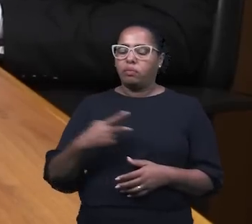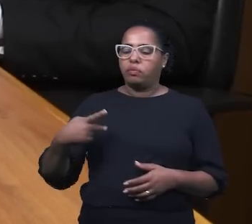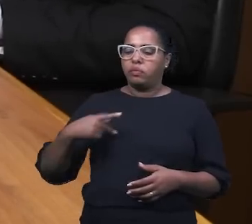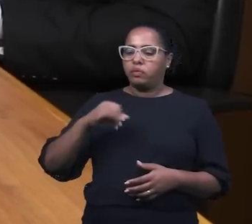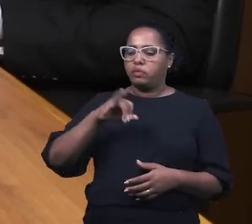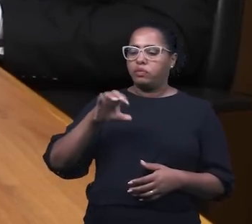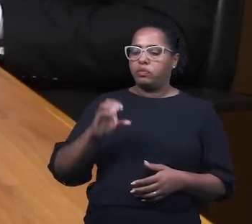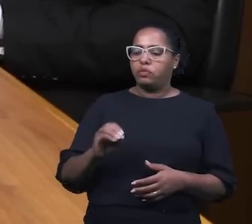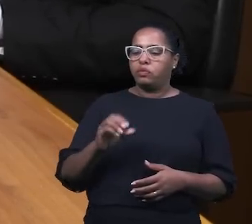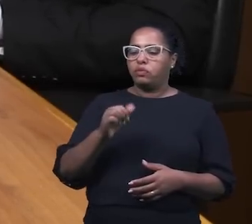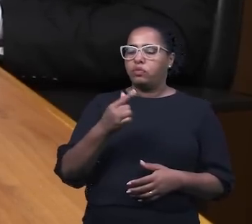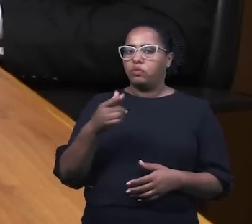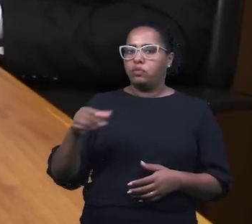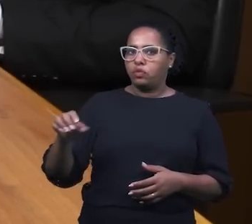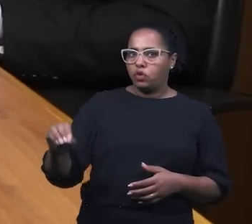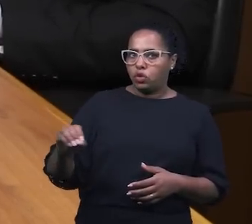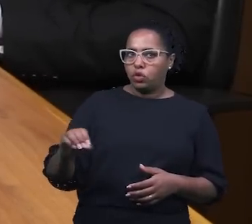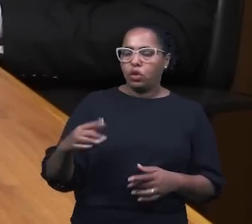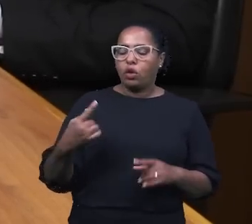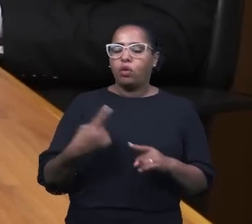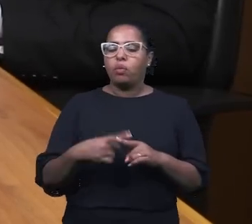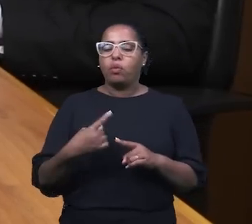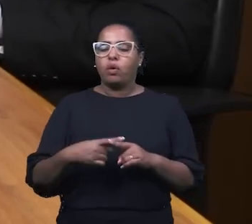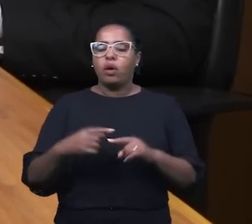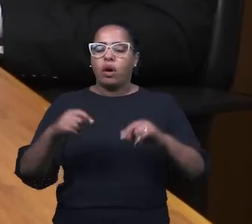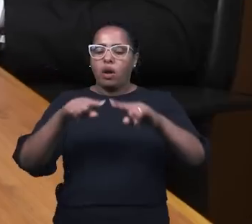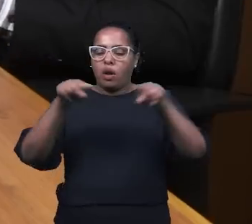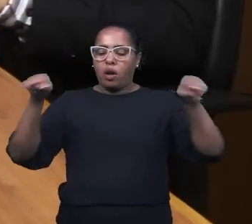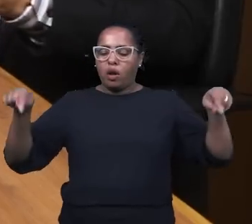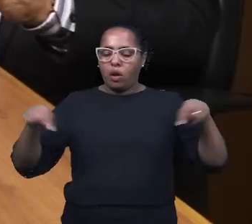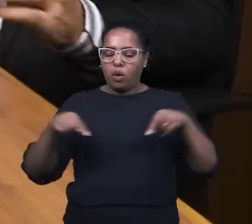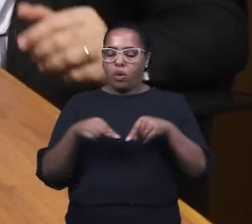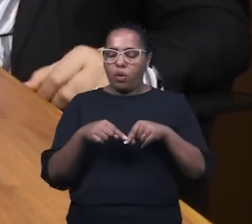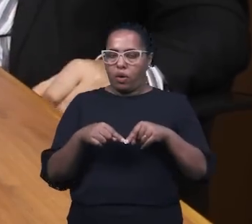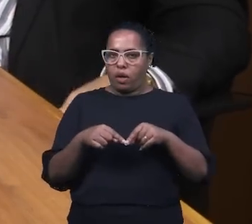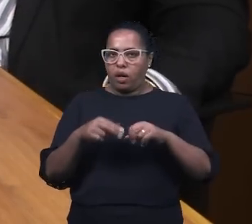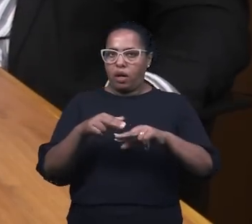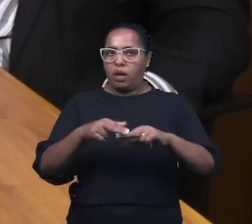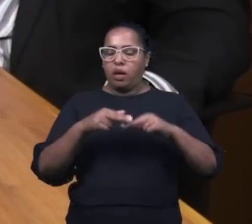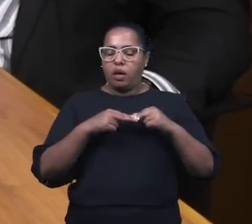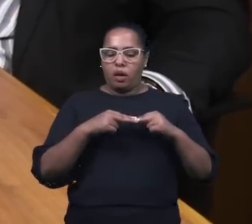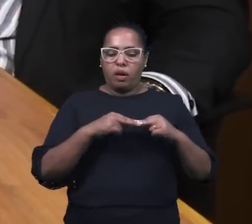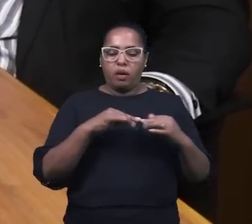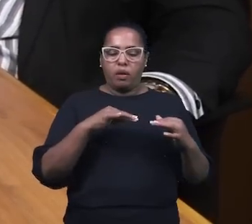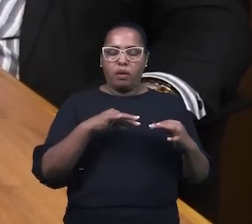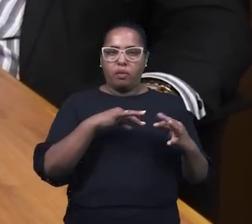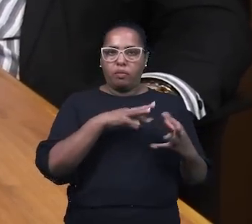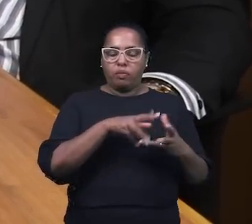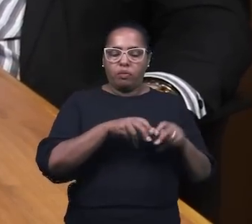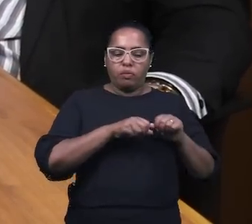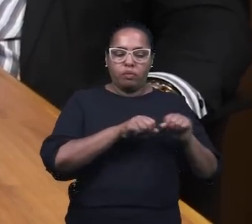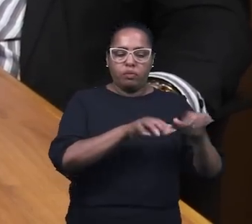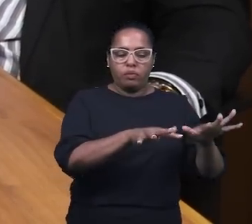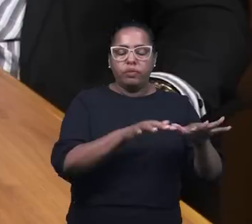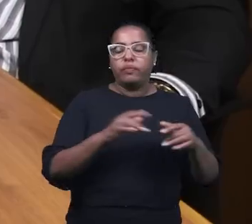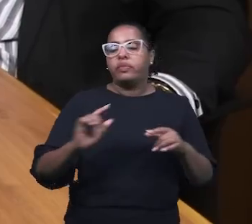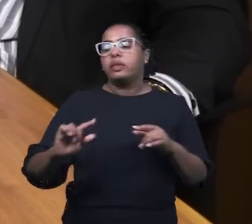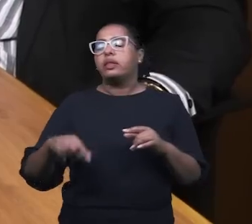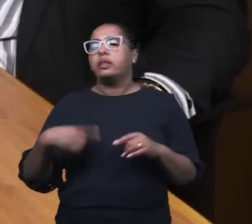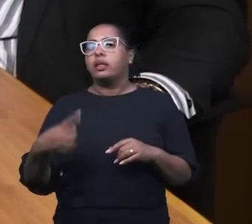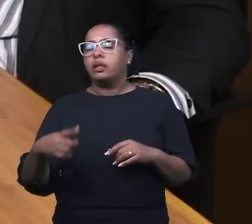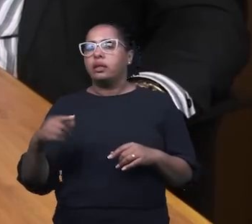pessoa gravando pela restrição do estúdio. Da própria questão da pandemia. Da questão da pandemia. Depois,